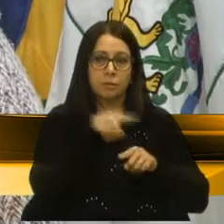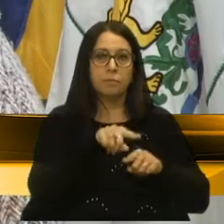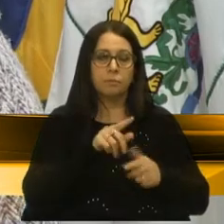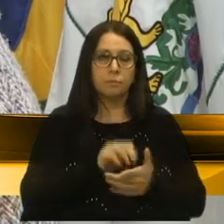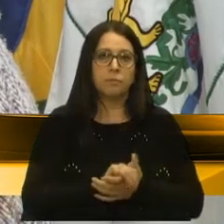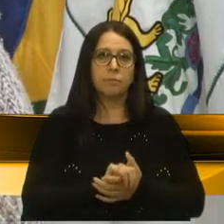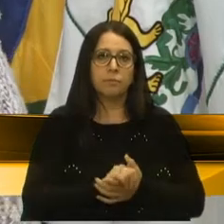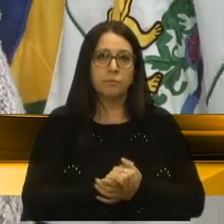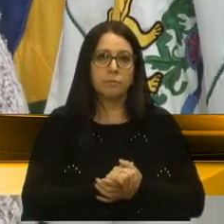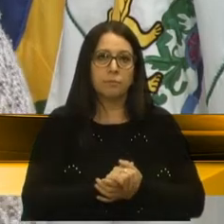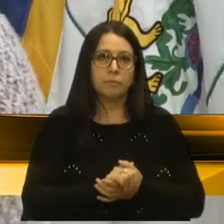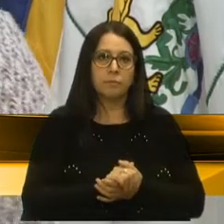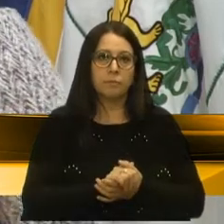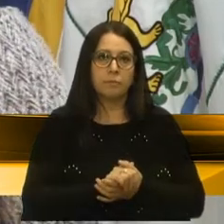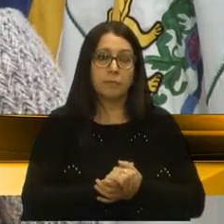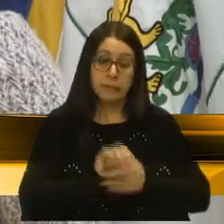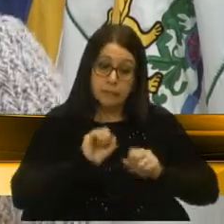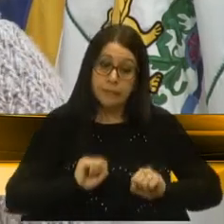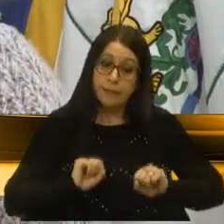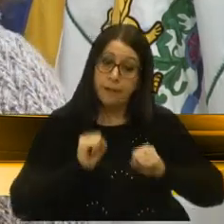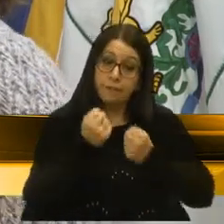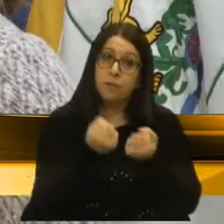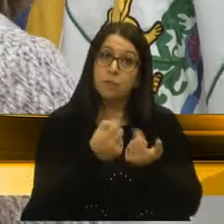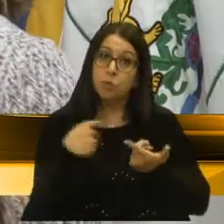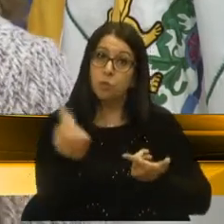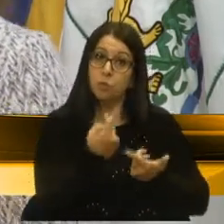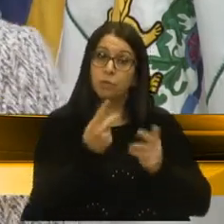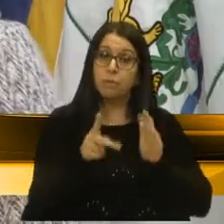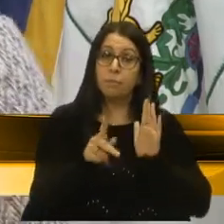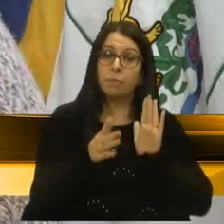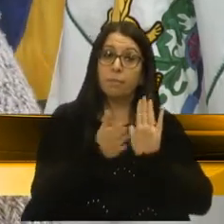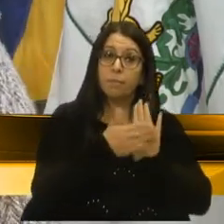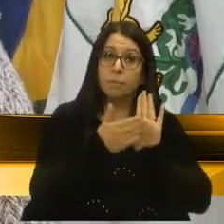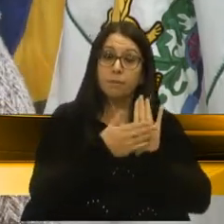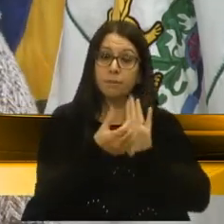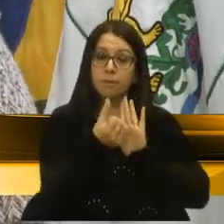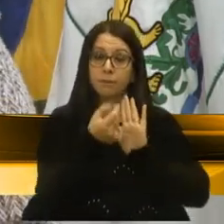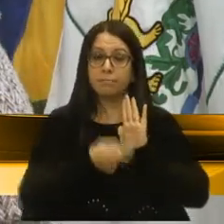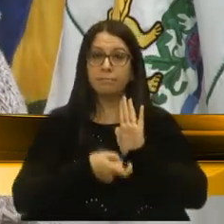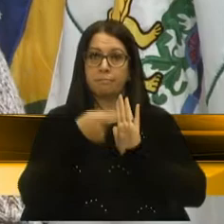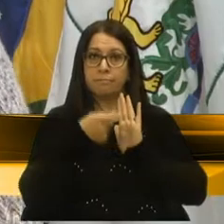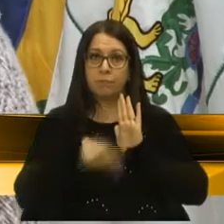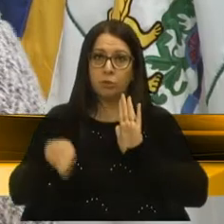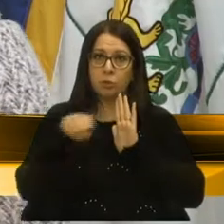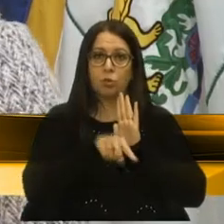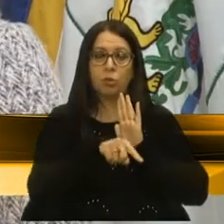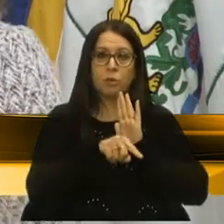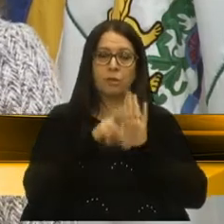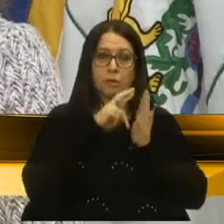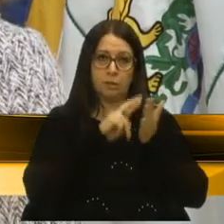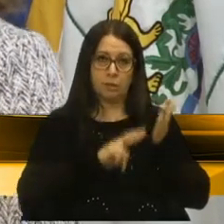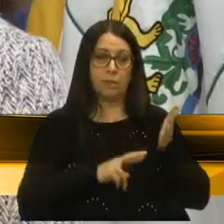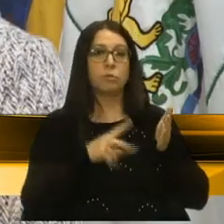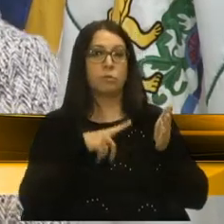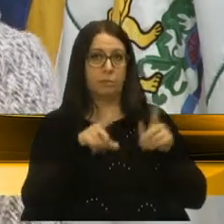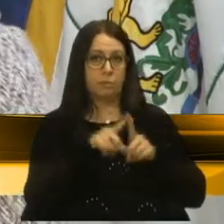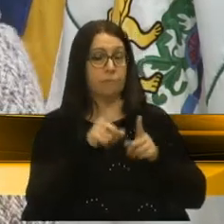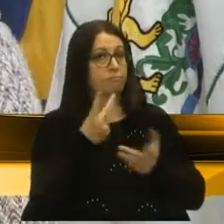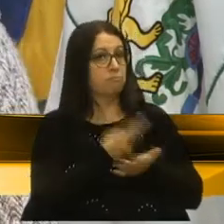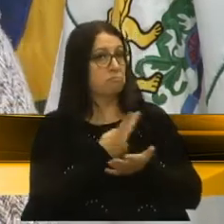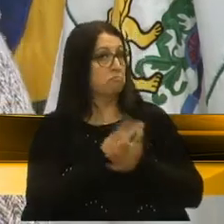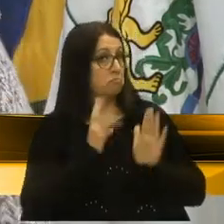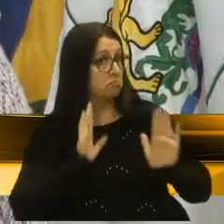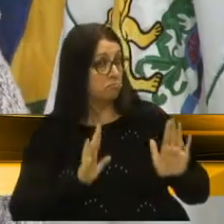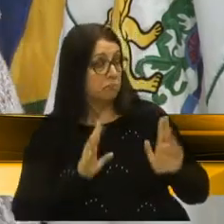ainda defender, né, a nossa proposta de 6 meses, mesmo que na nossa redação também esteja errada,